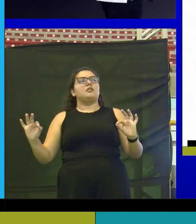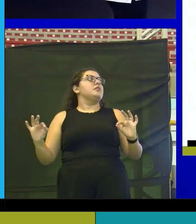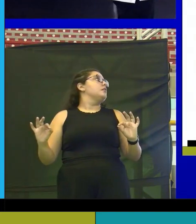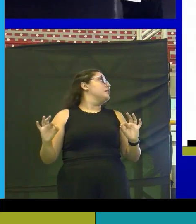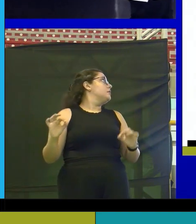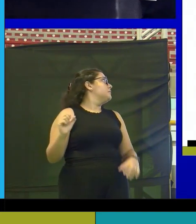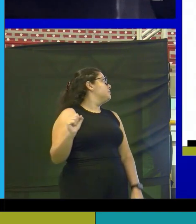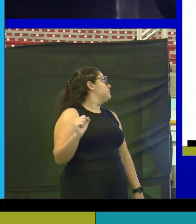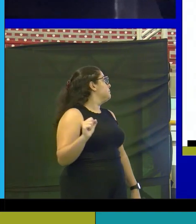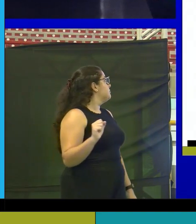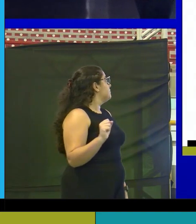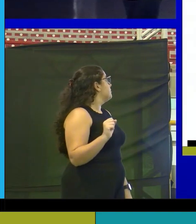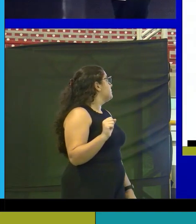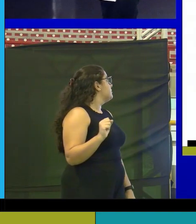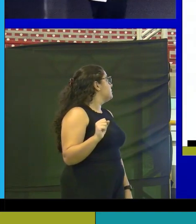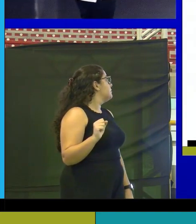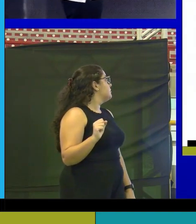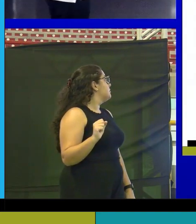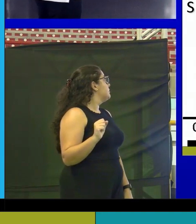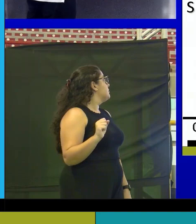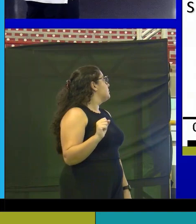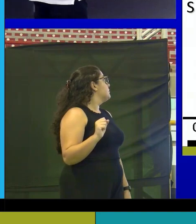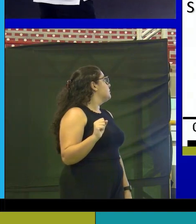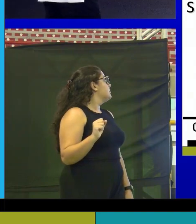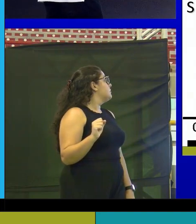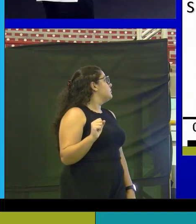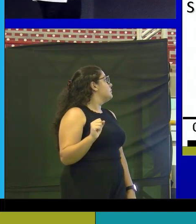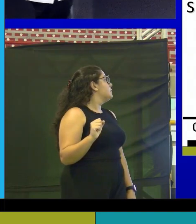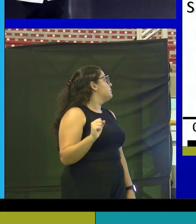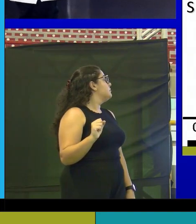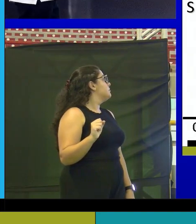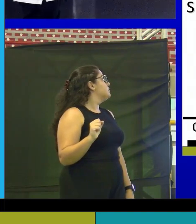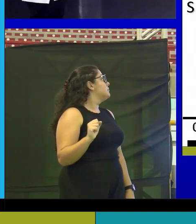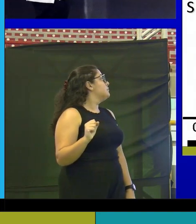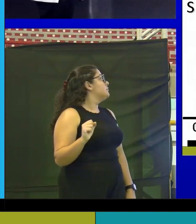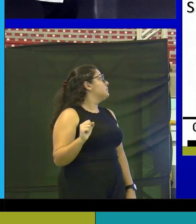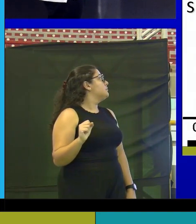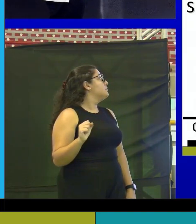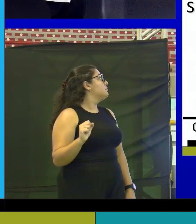PPL, tá? Ela diz o seguinte, ó, vamos aqui juntos.